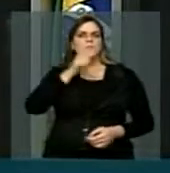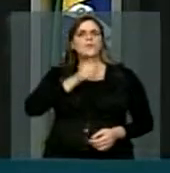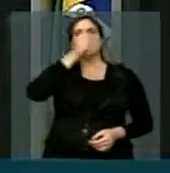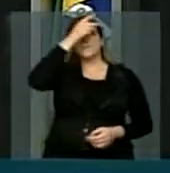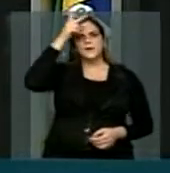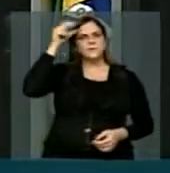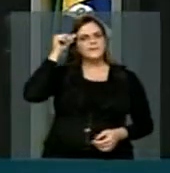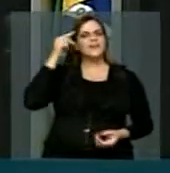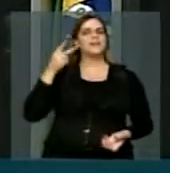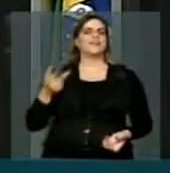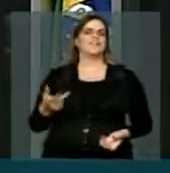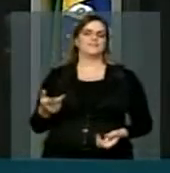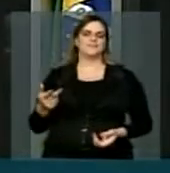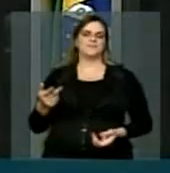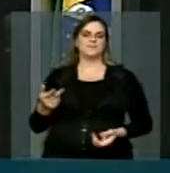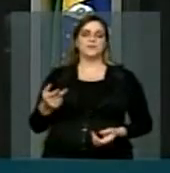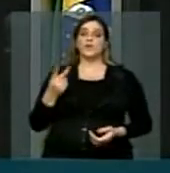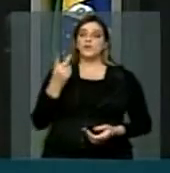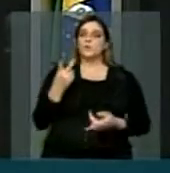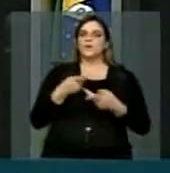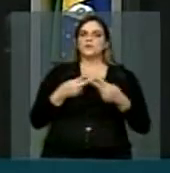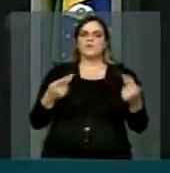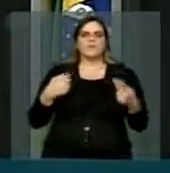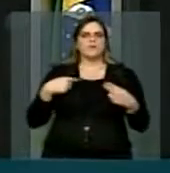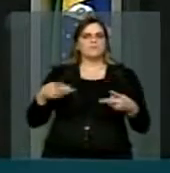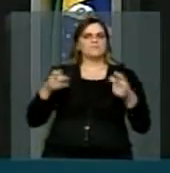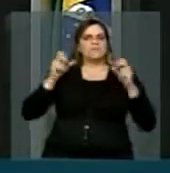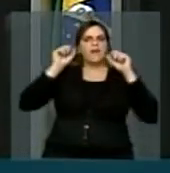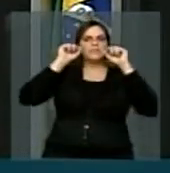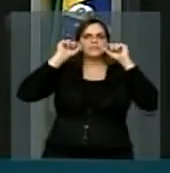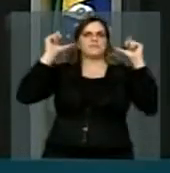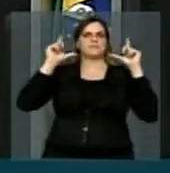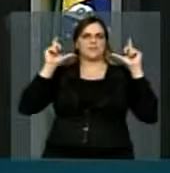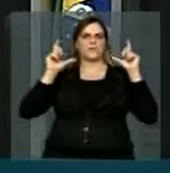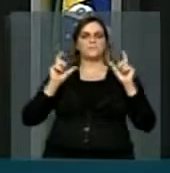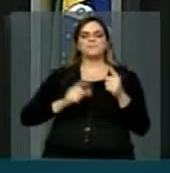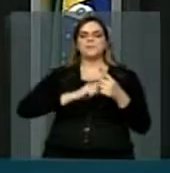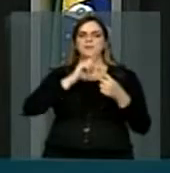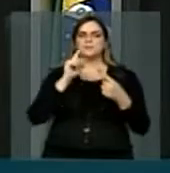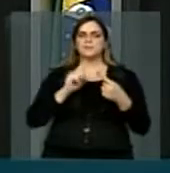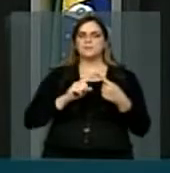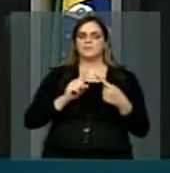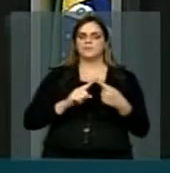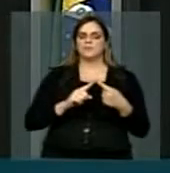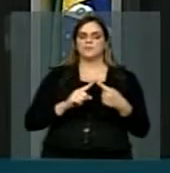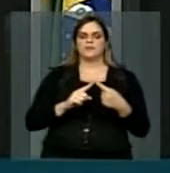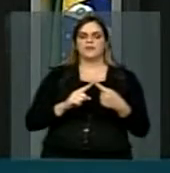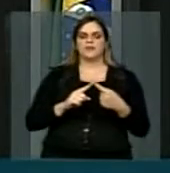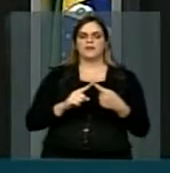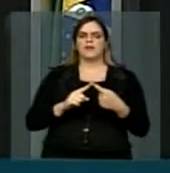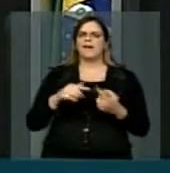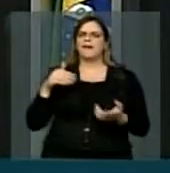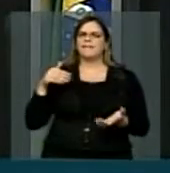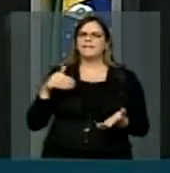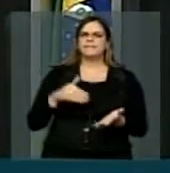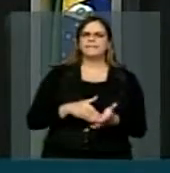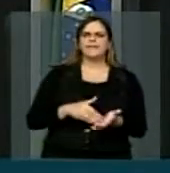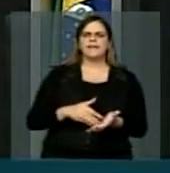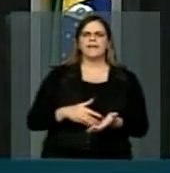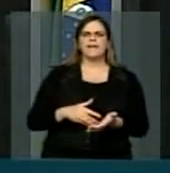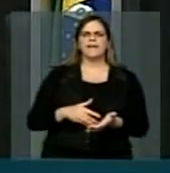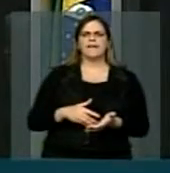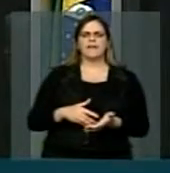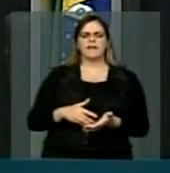prefeitas, e duas coisas me chamaram a atenção. Primeiro, a preocupação que os